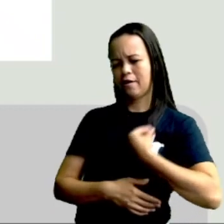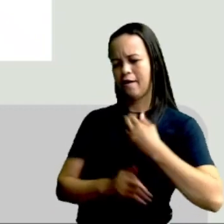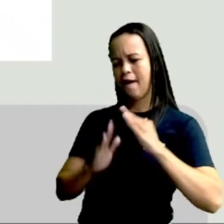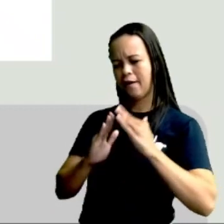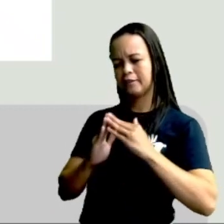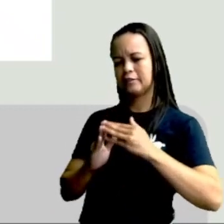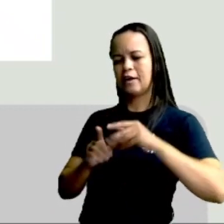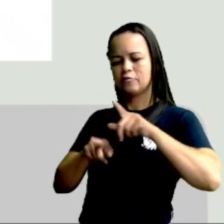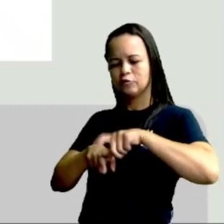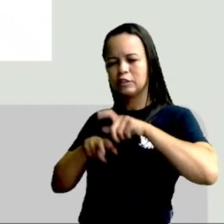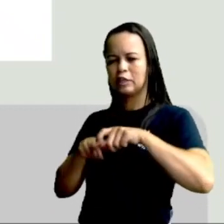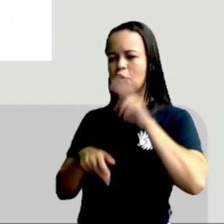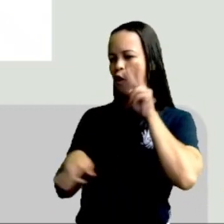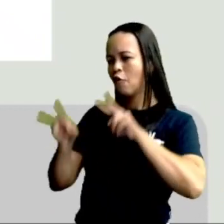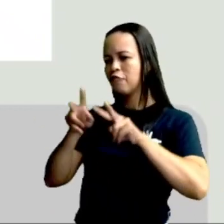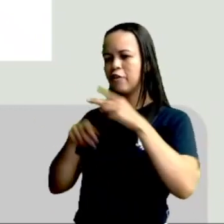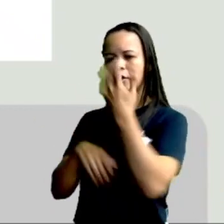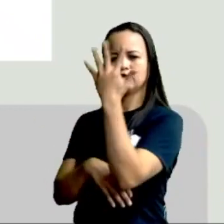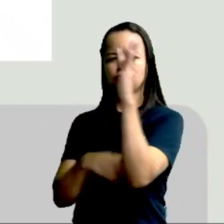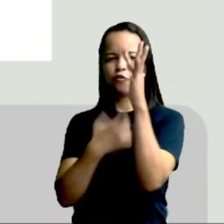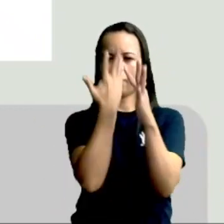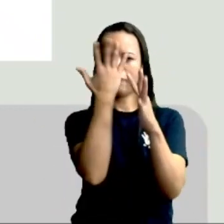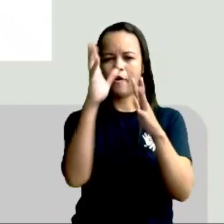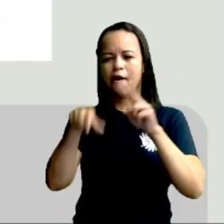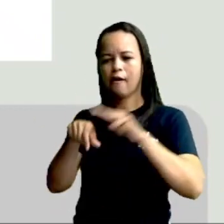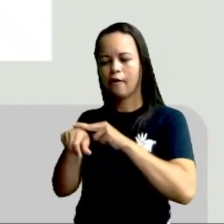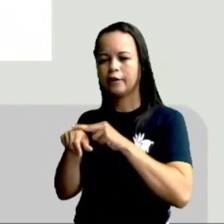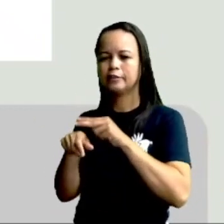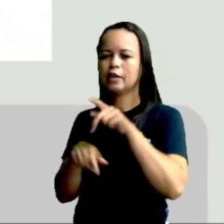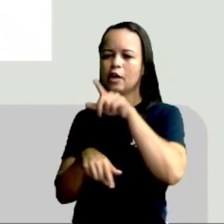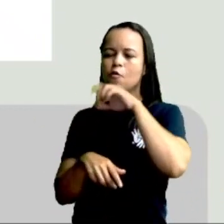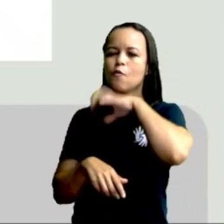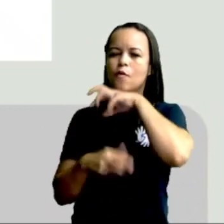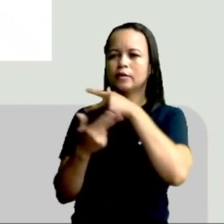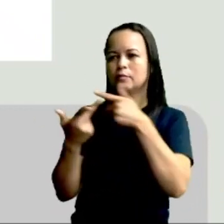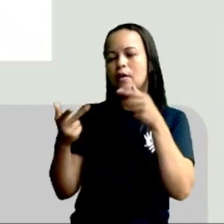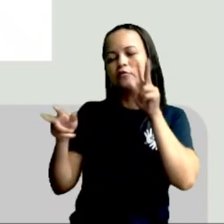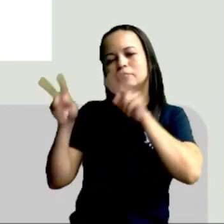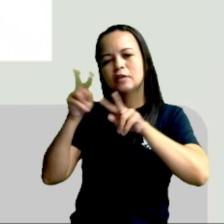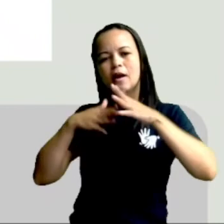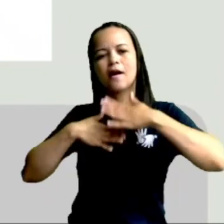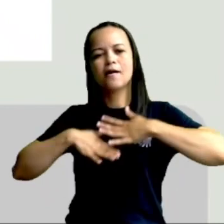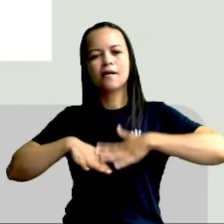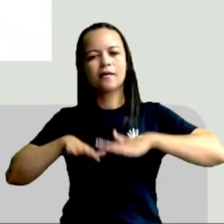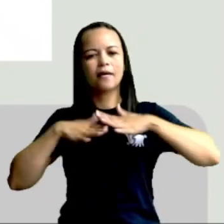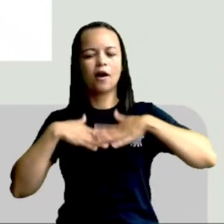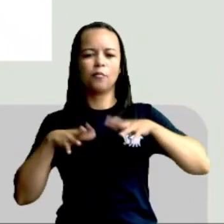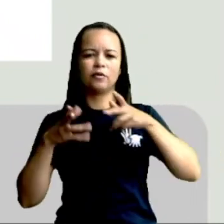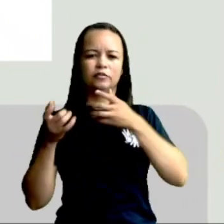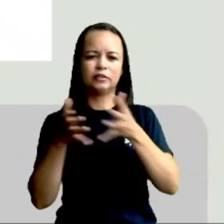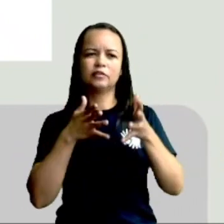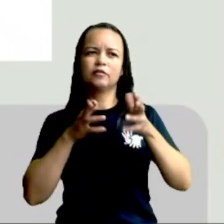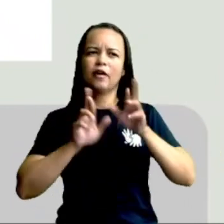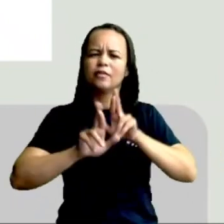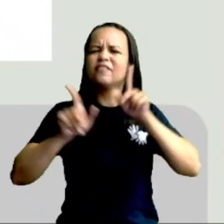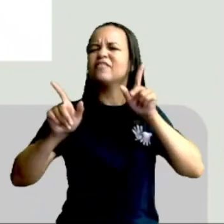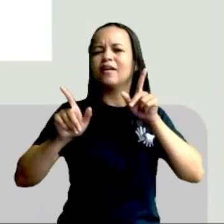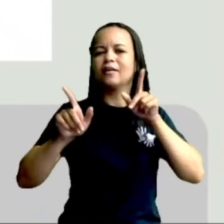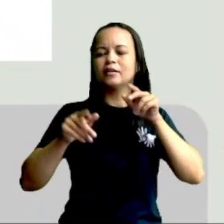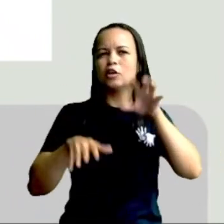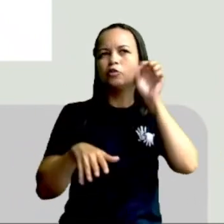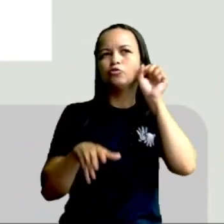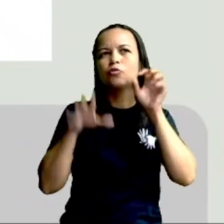mata, eu vejo animais, mas aí você vai olhar com mais calma, com mais atenção. Você consegue ver alguma coisa diferente? Você